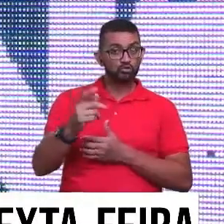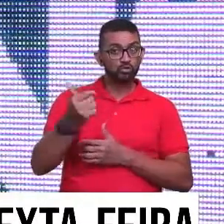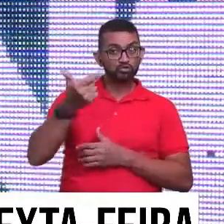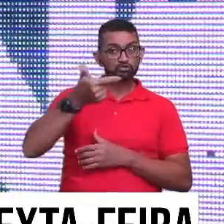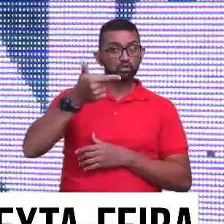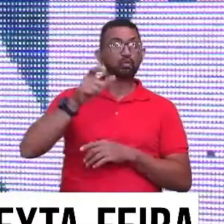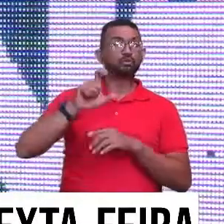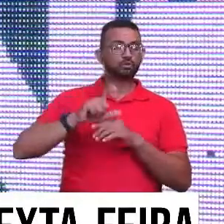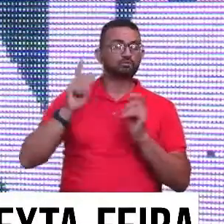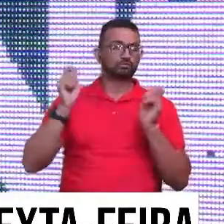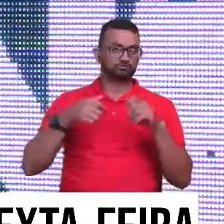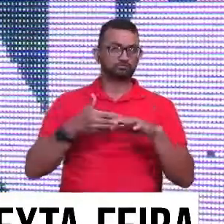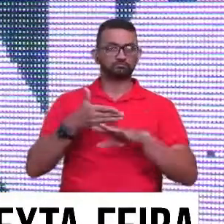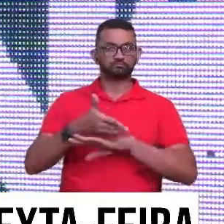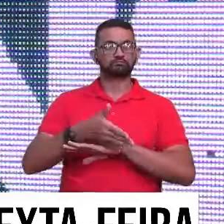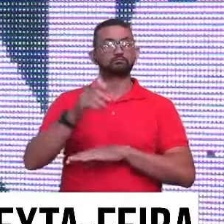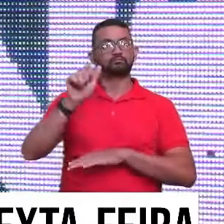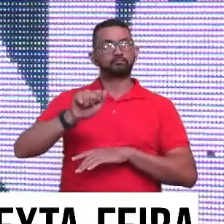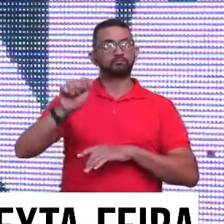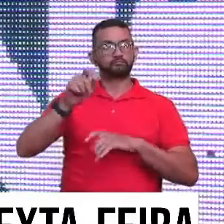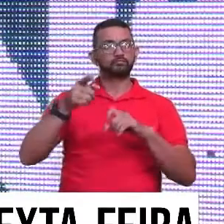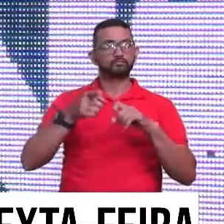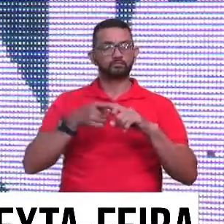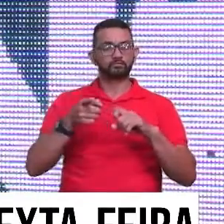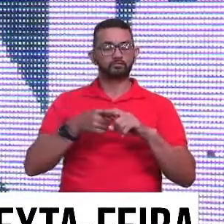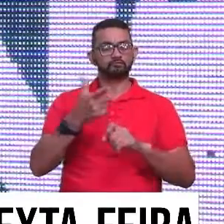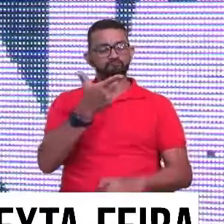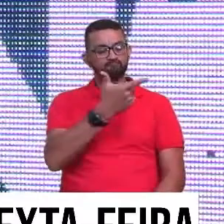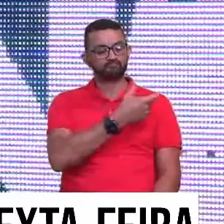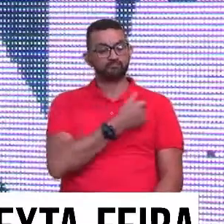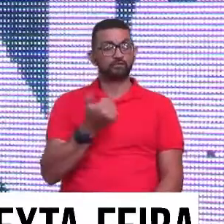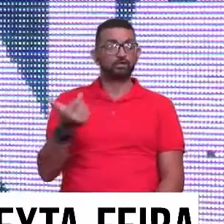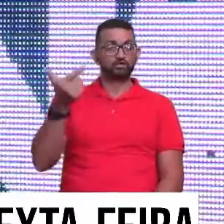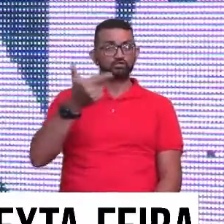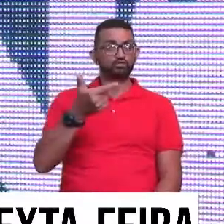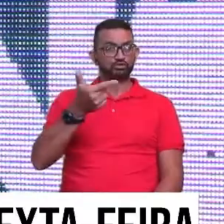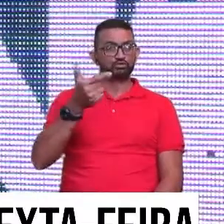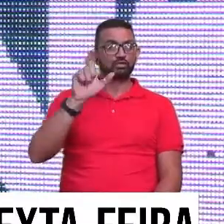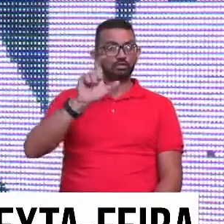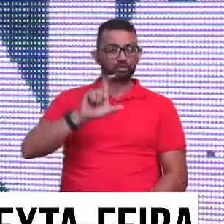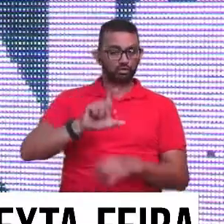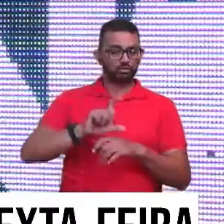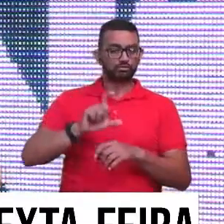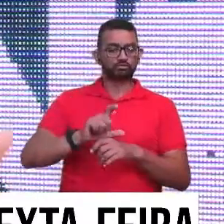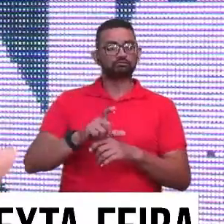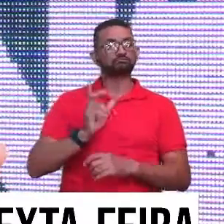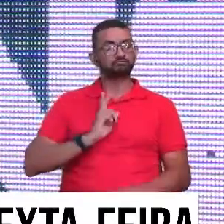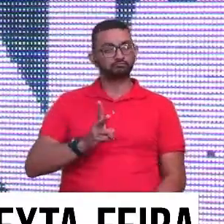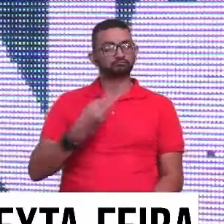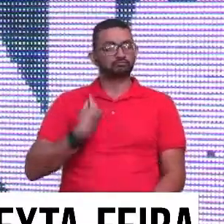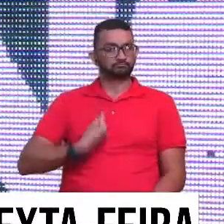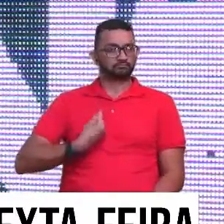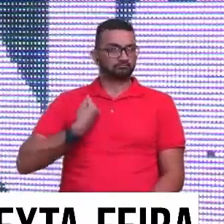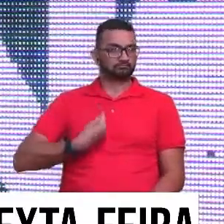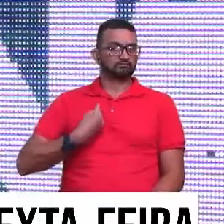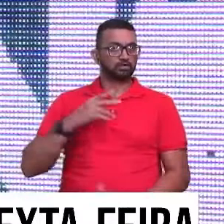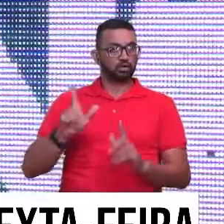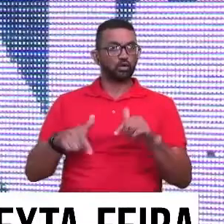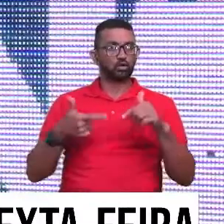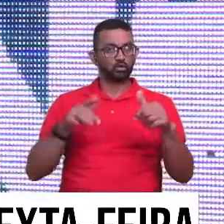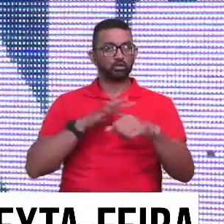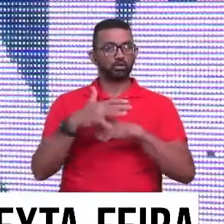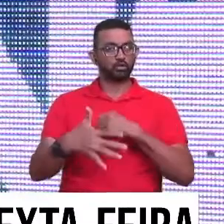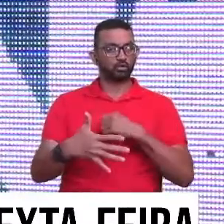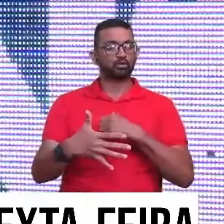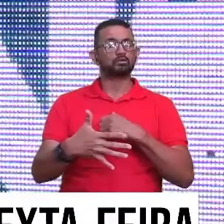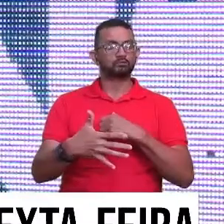data da sua segunda dose ainda assim você pode ir ao local de vacinação tomar a sua segunda dose e seguir aí a sua